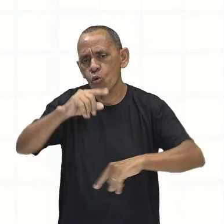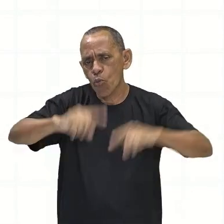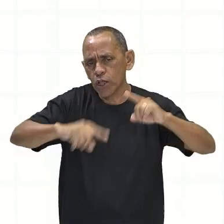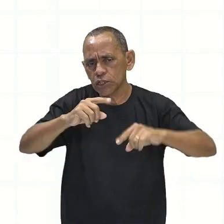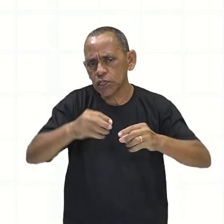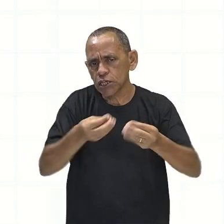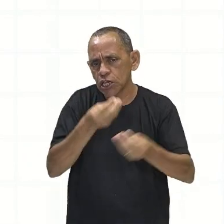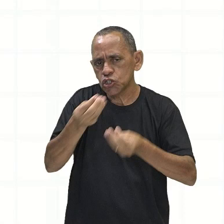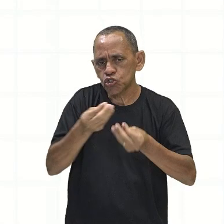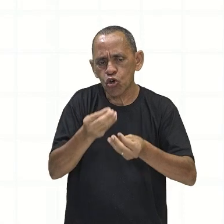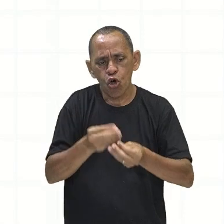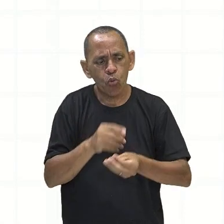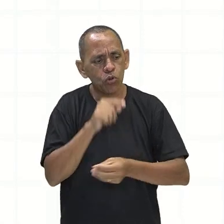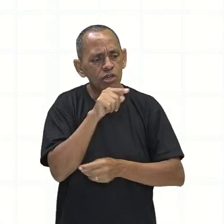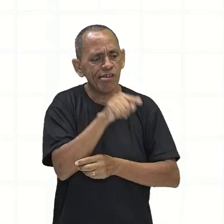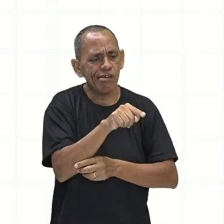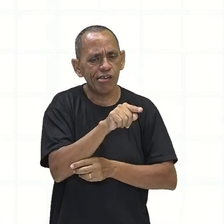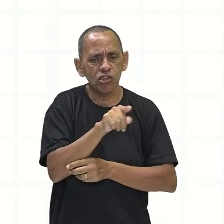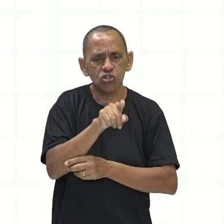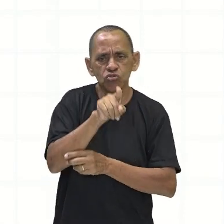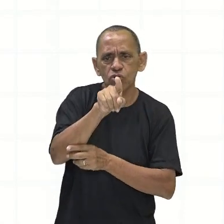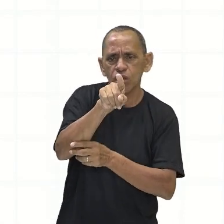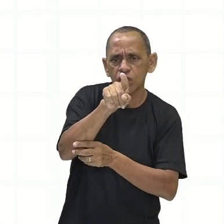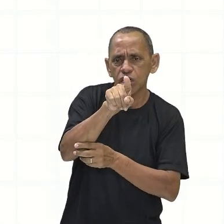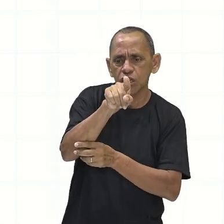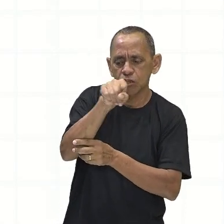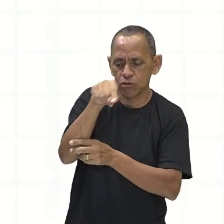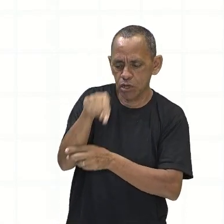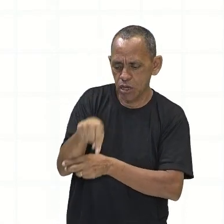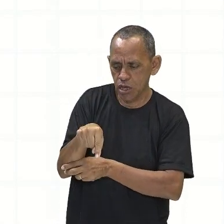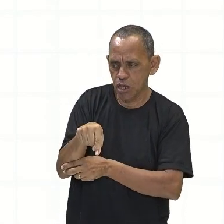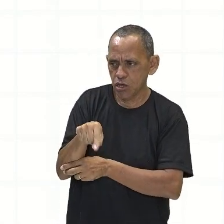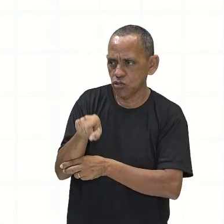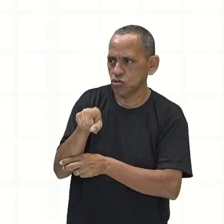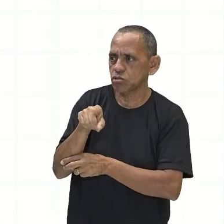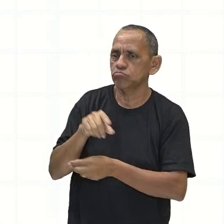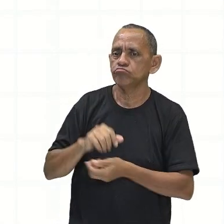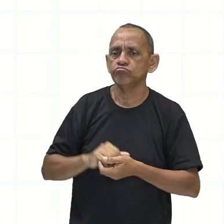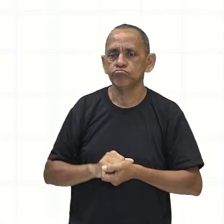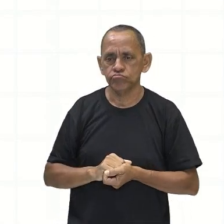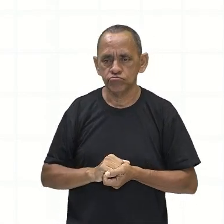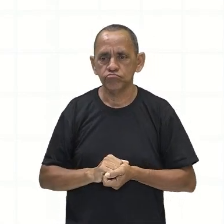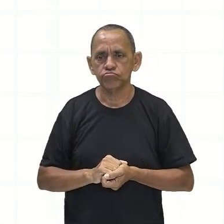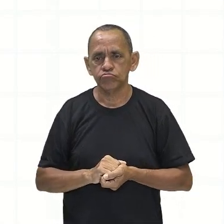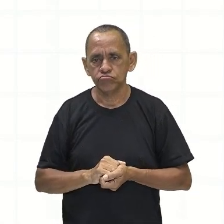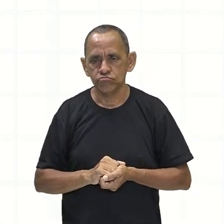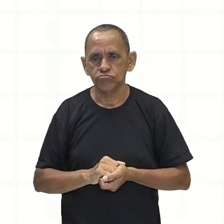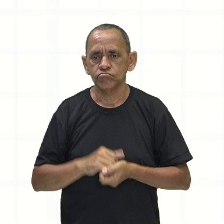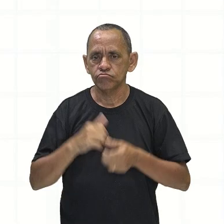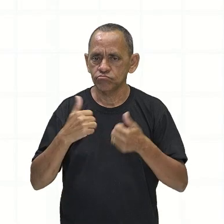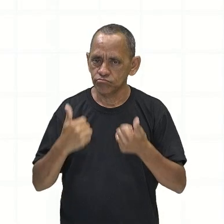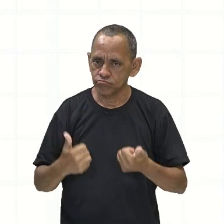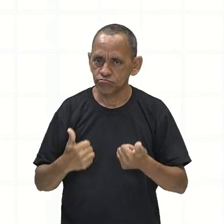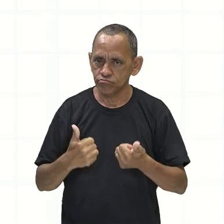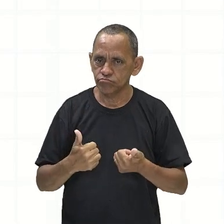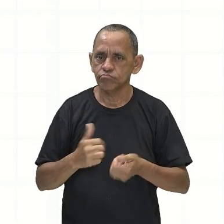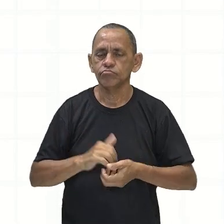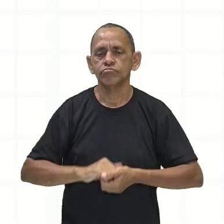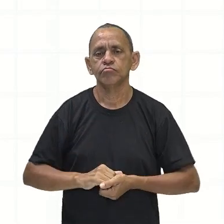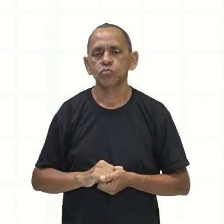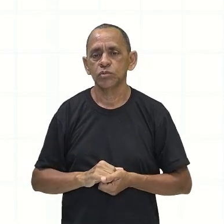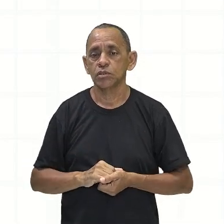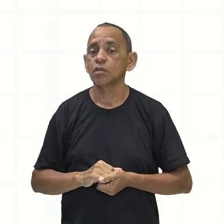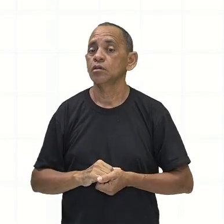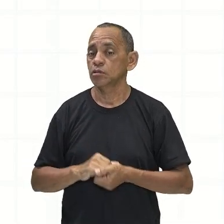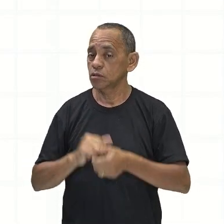isto, aquilo, este, isto. Muito bem. Eles acompanham, olha só, isso